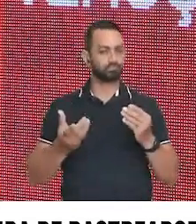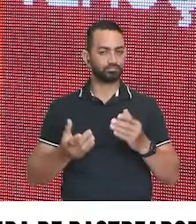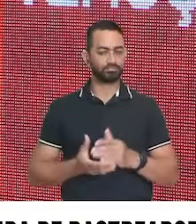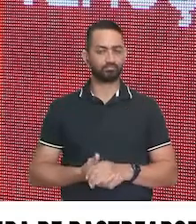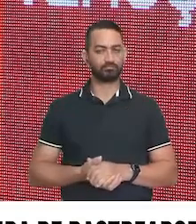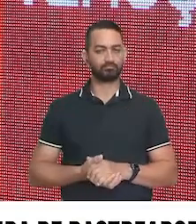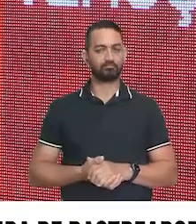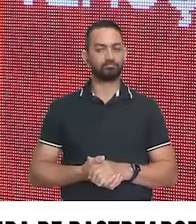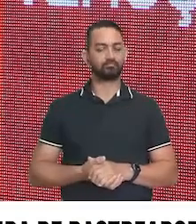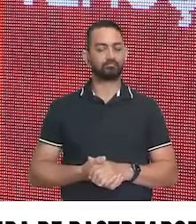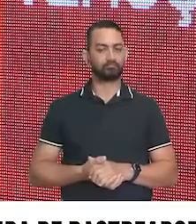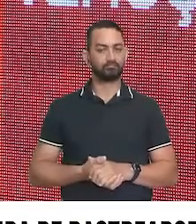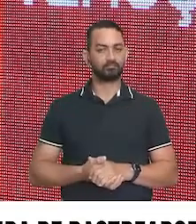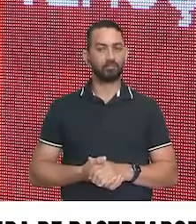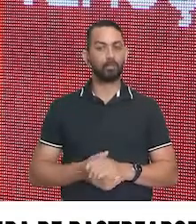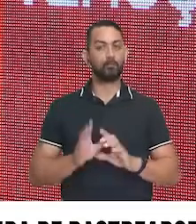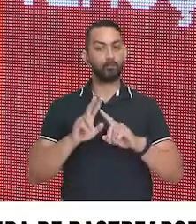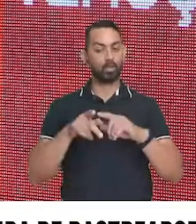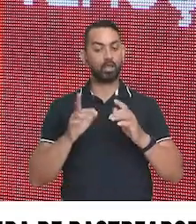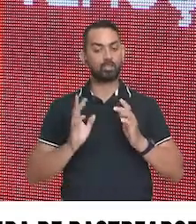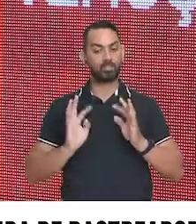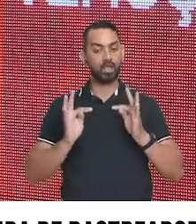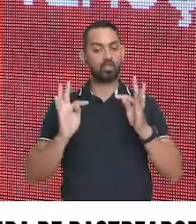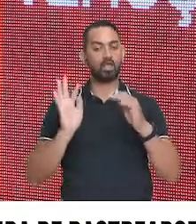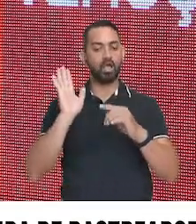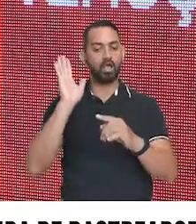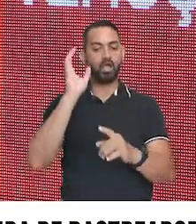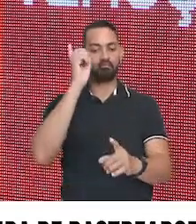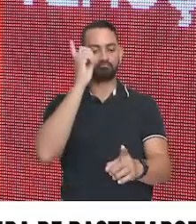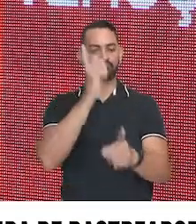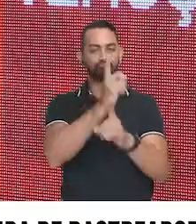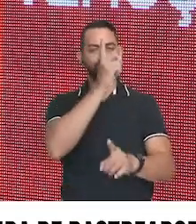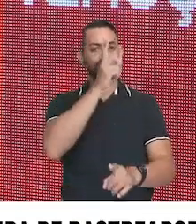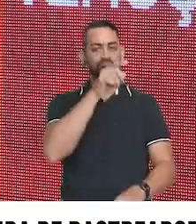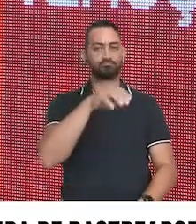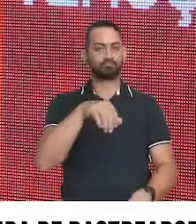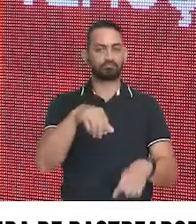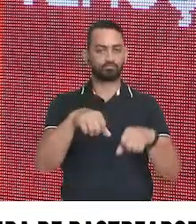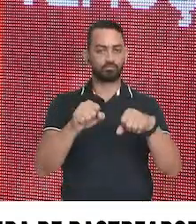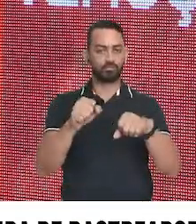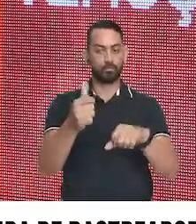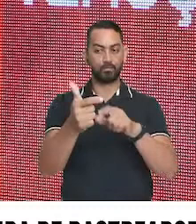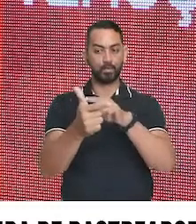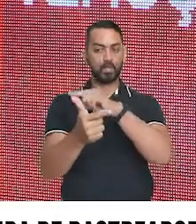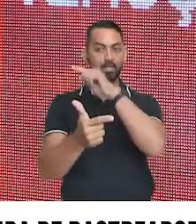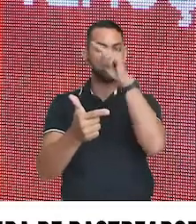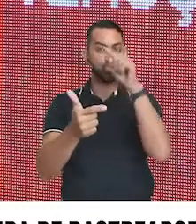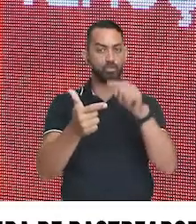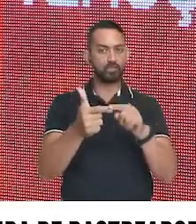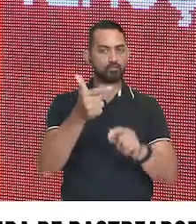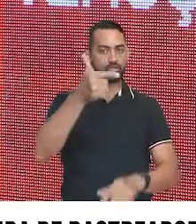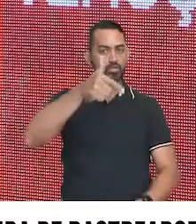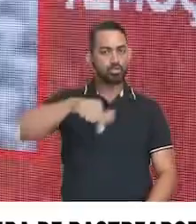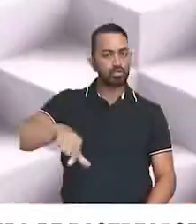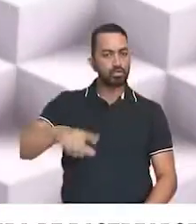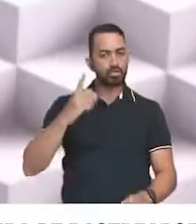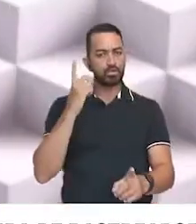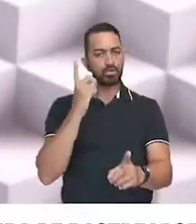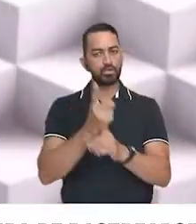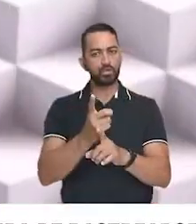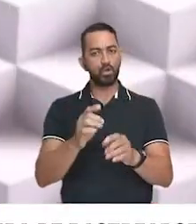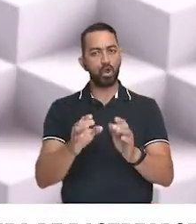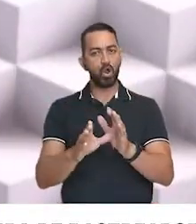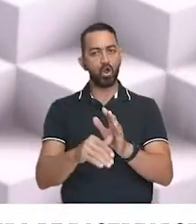outros que a gente costuma ver não é esse a tecnologia ajudou a encontrar e encontrar pela segunda vez